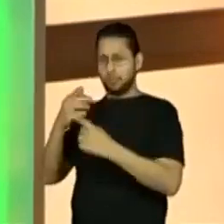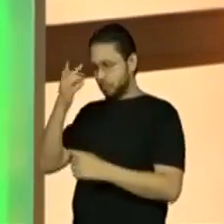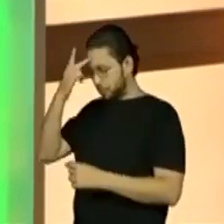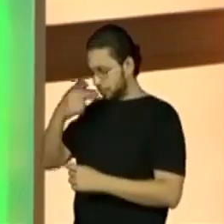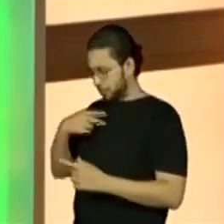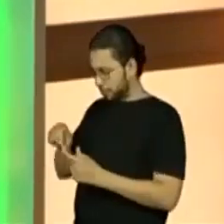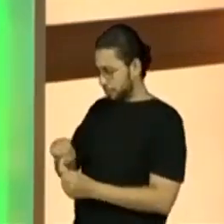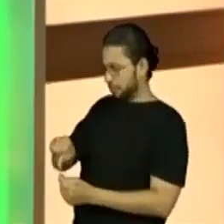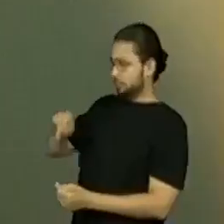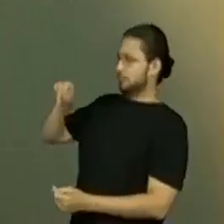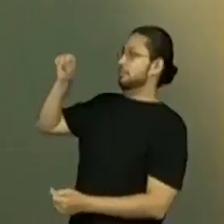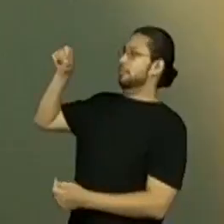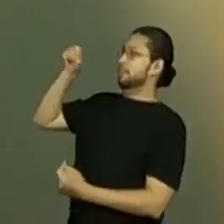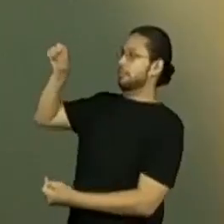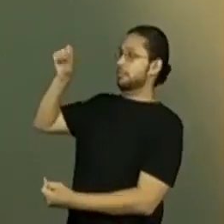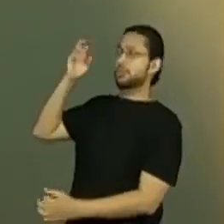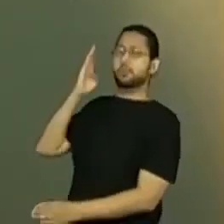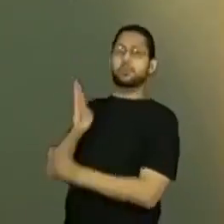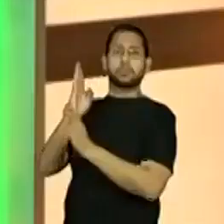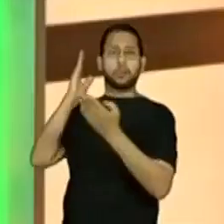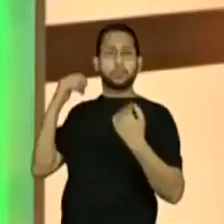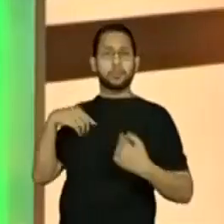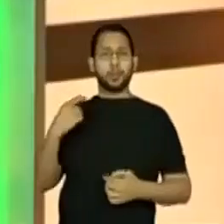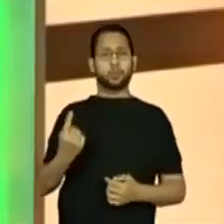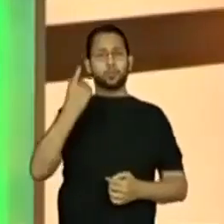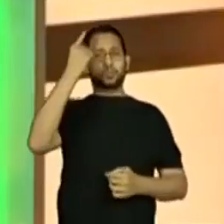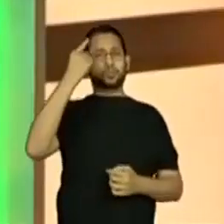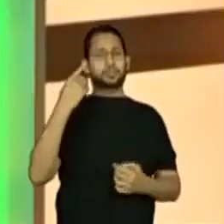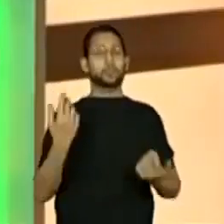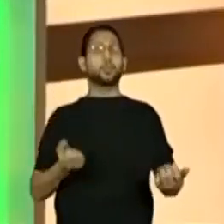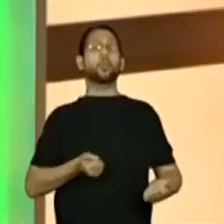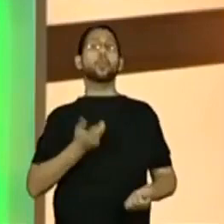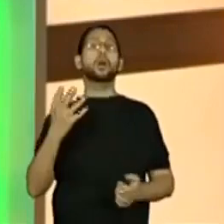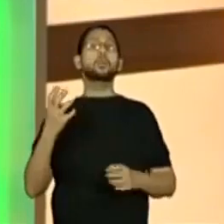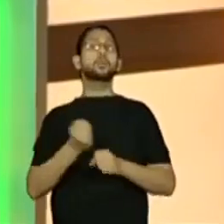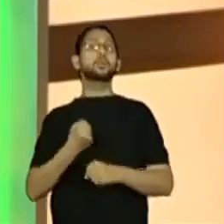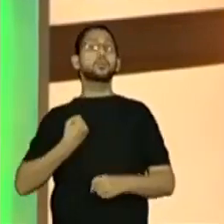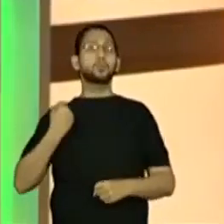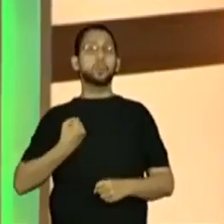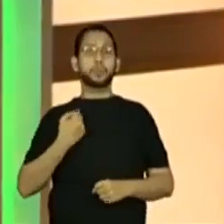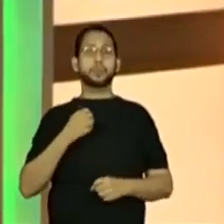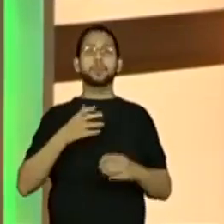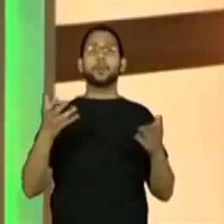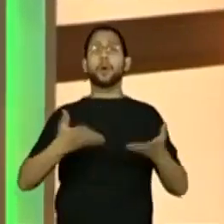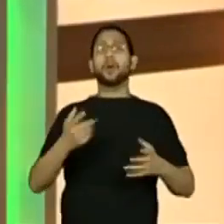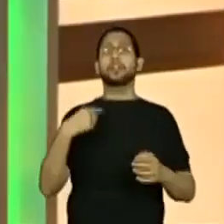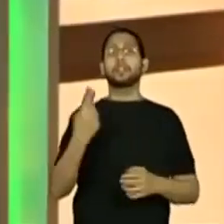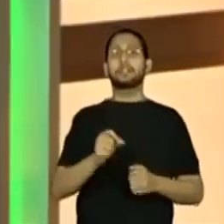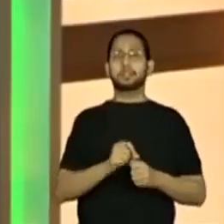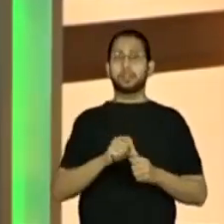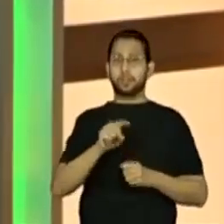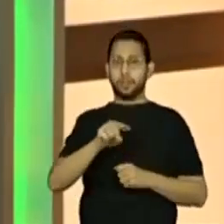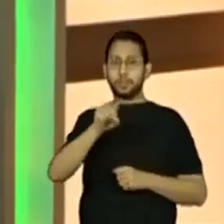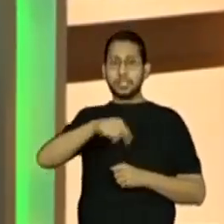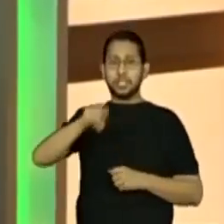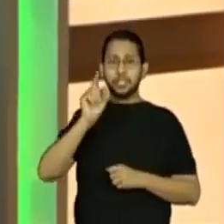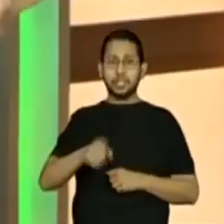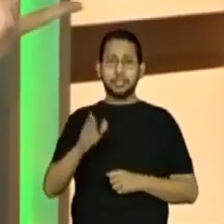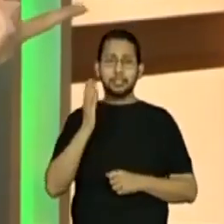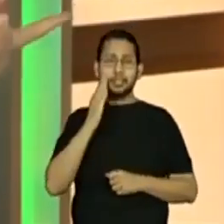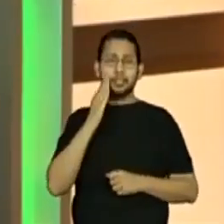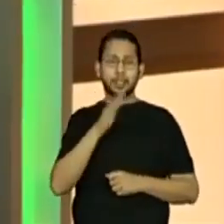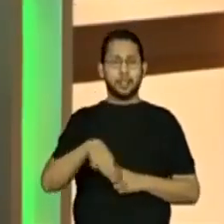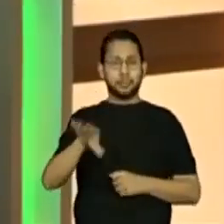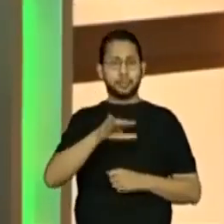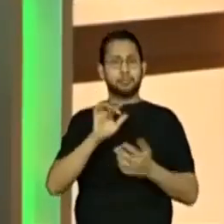para medir com uma fita métrica, eu acho. Nós duas, né? Então, o que nós vamos fazer? Vocês já sabem que o